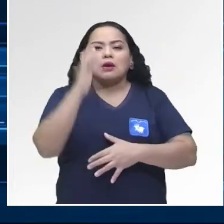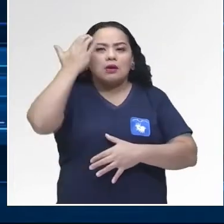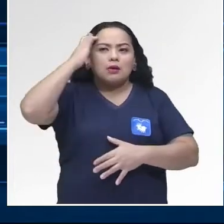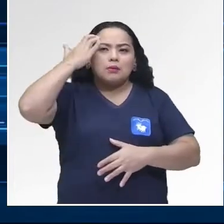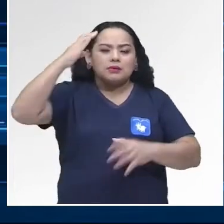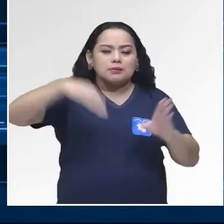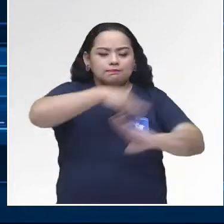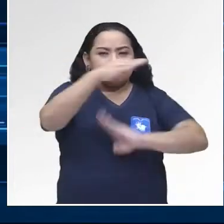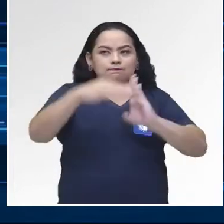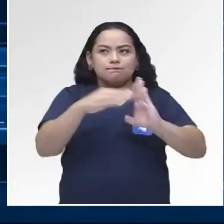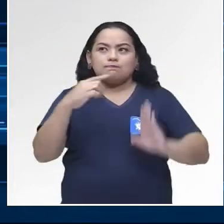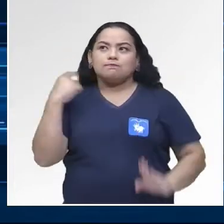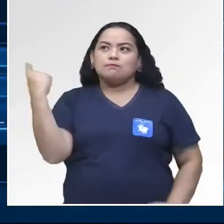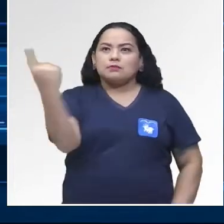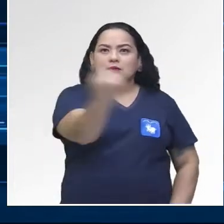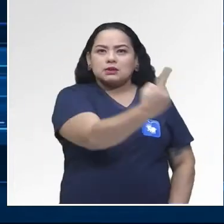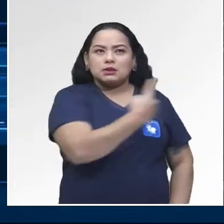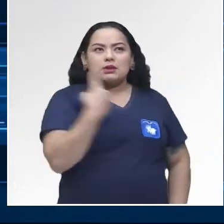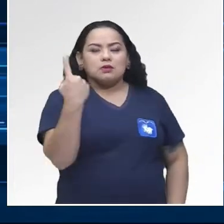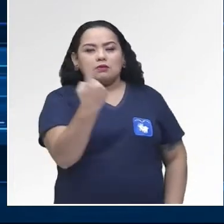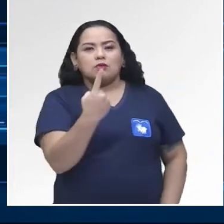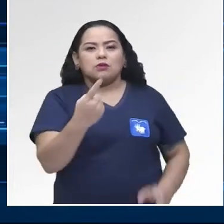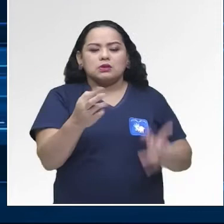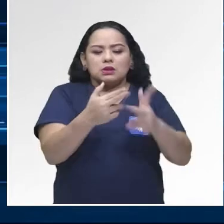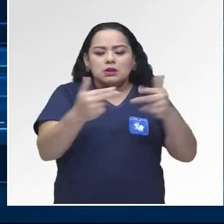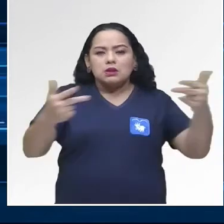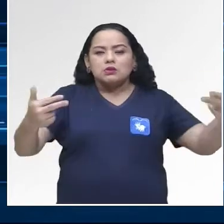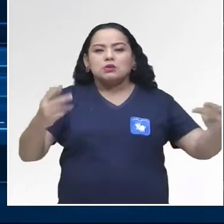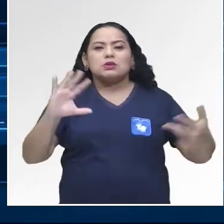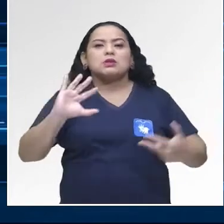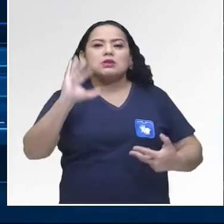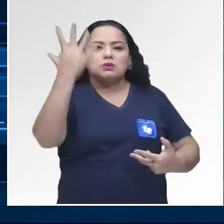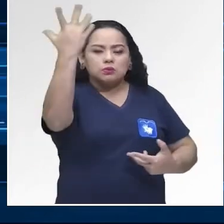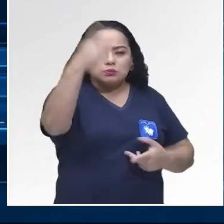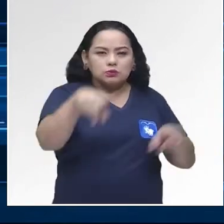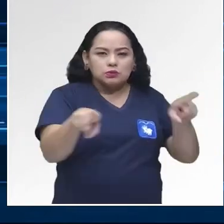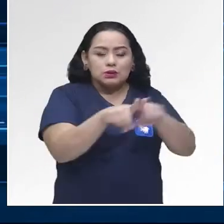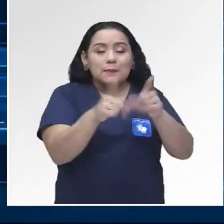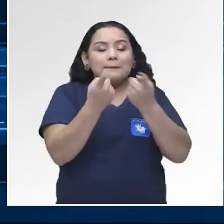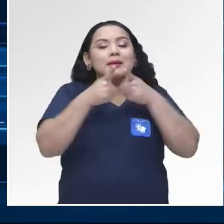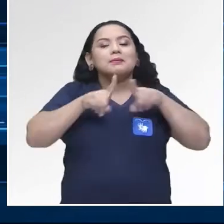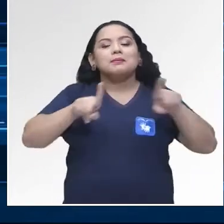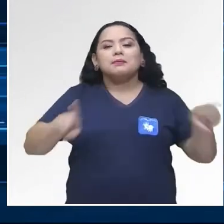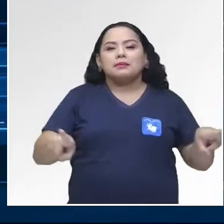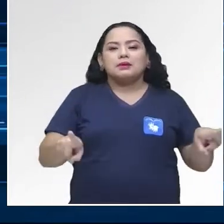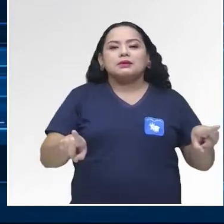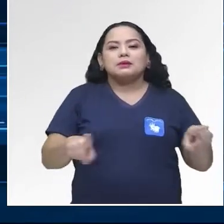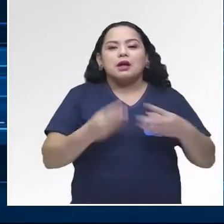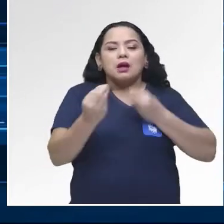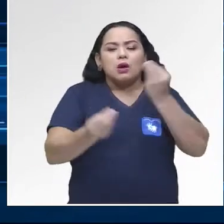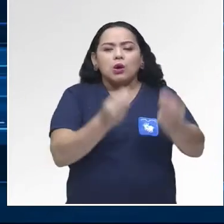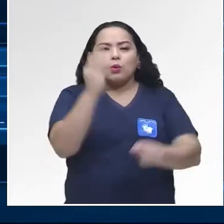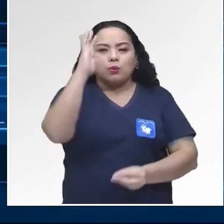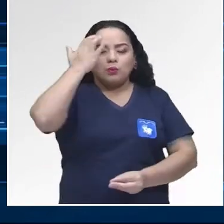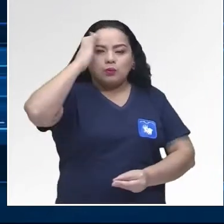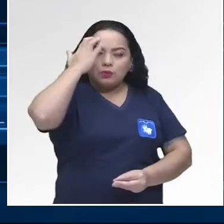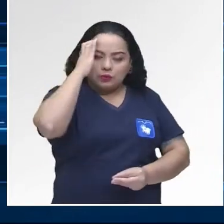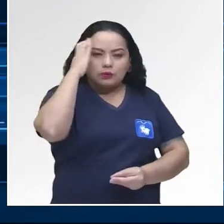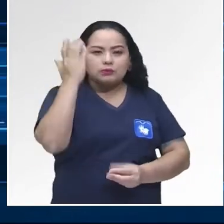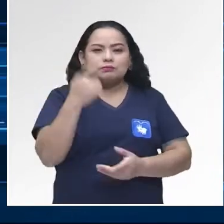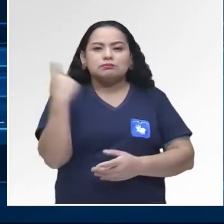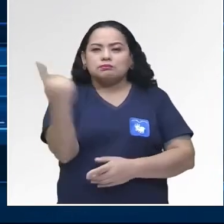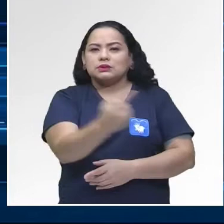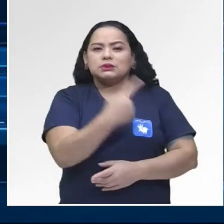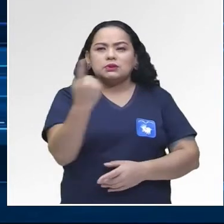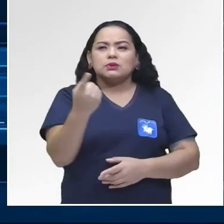tudo que está à nossa volta, das coisas que acontecem, mas é uma compreensão que